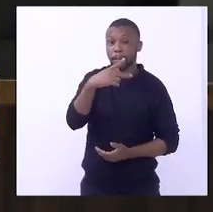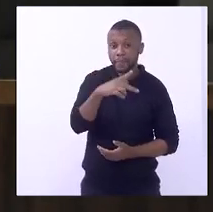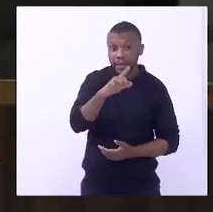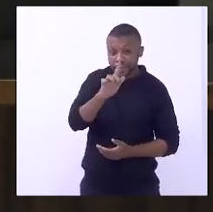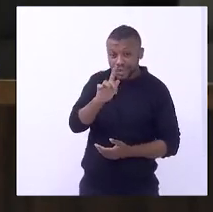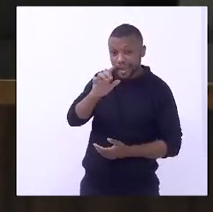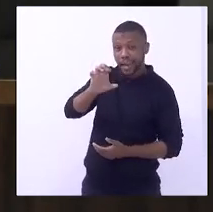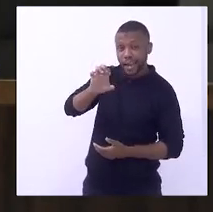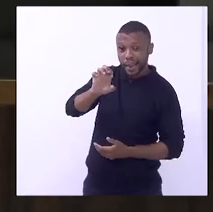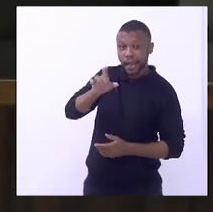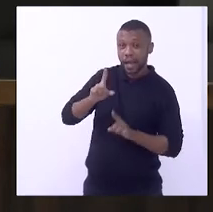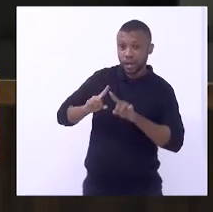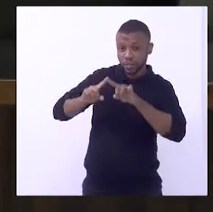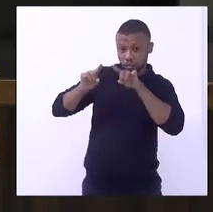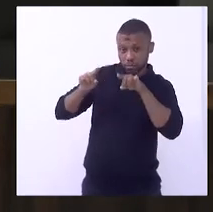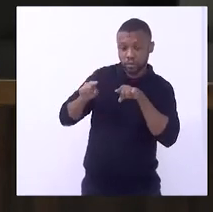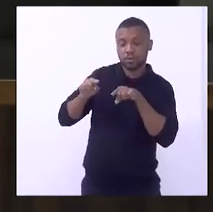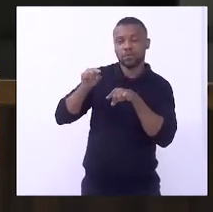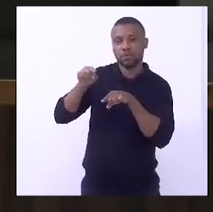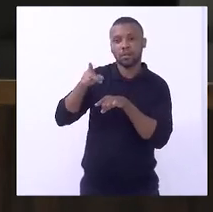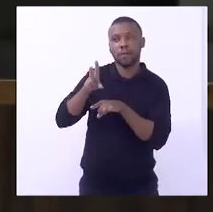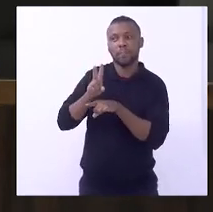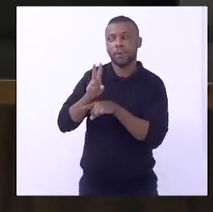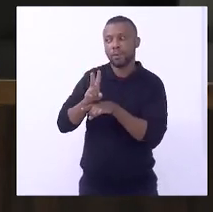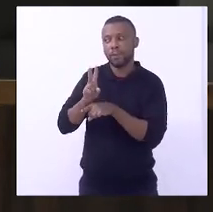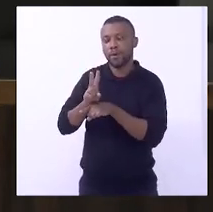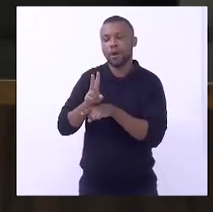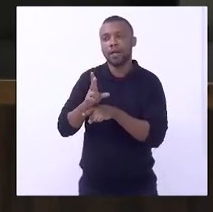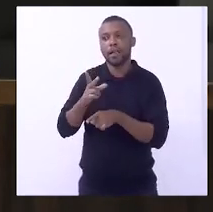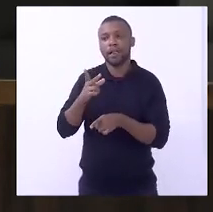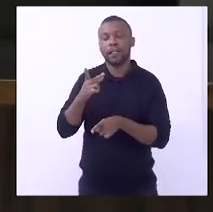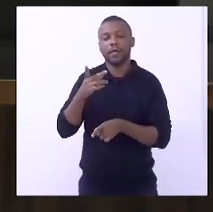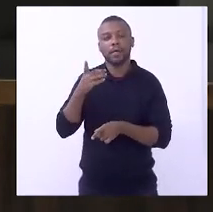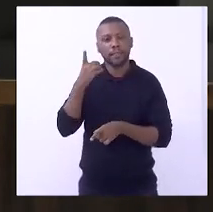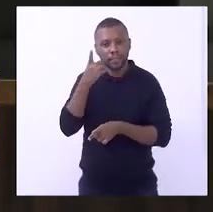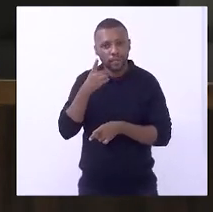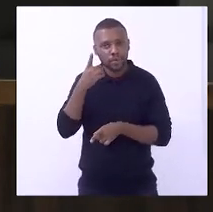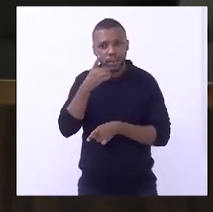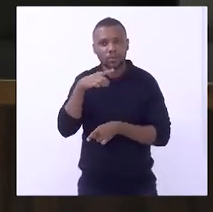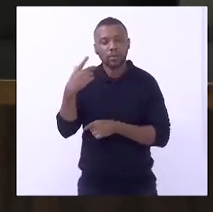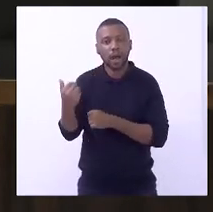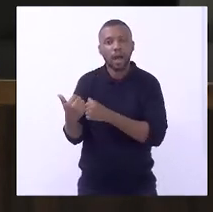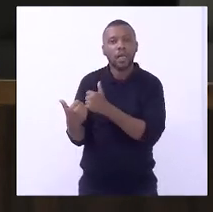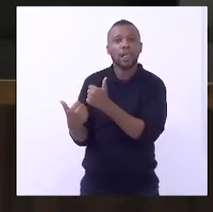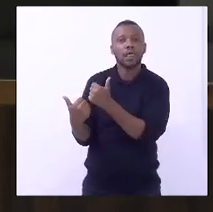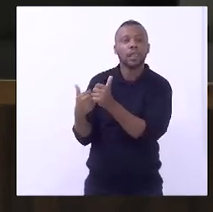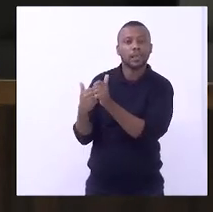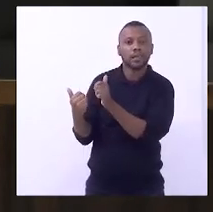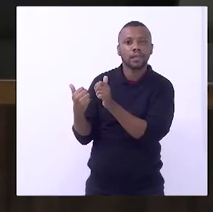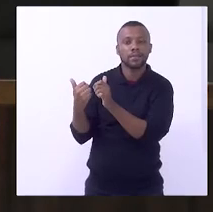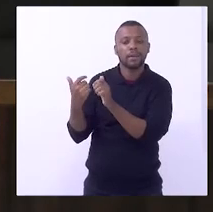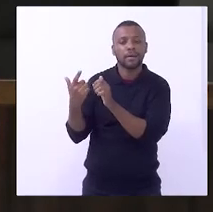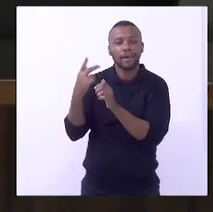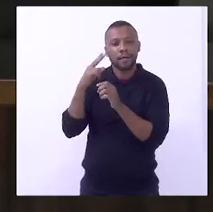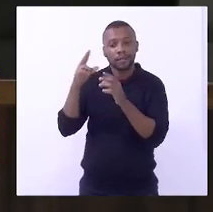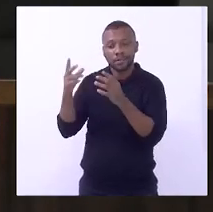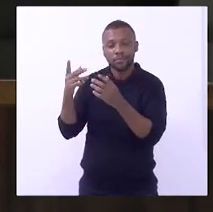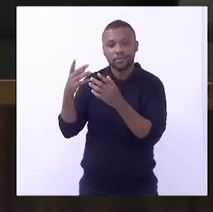deputado Bruno Dubê, já ia chamar de deputado, porque está nos acompanhando aqui através do sistema.